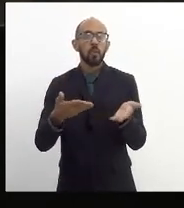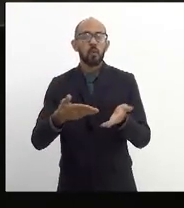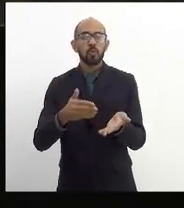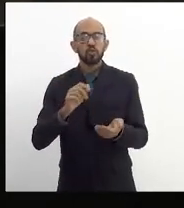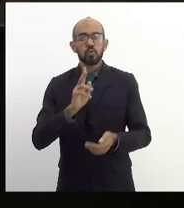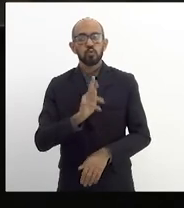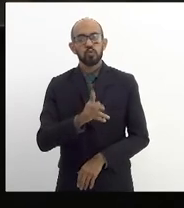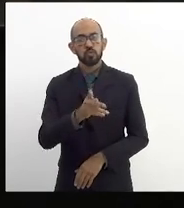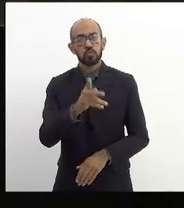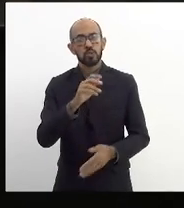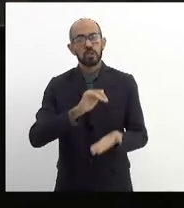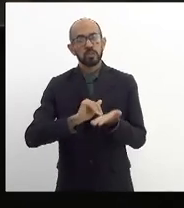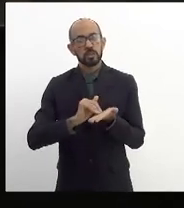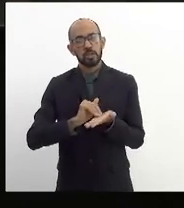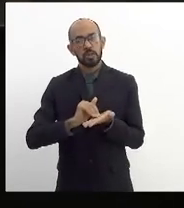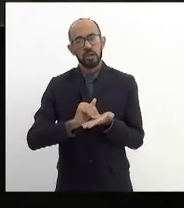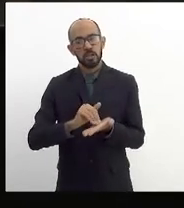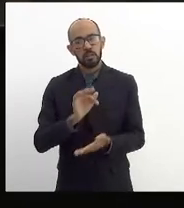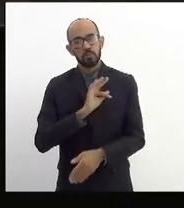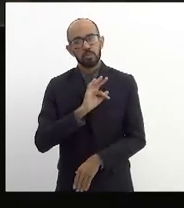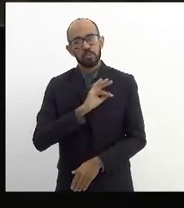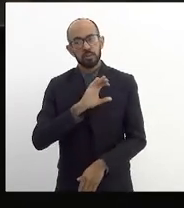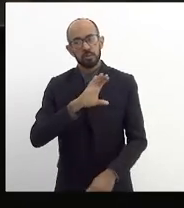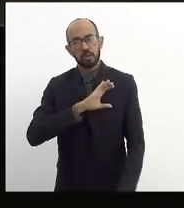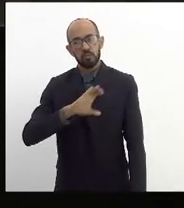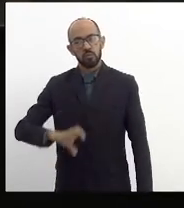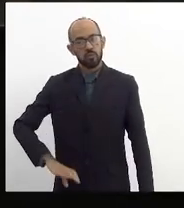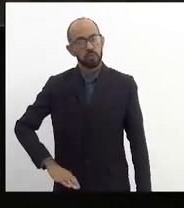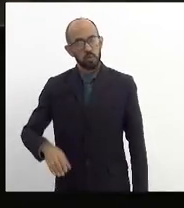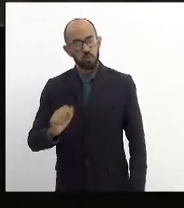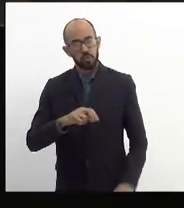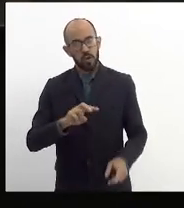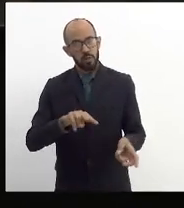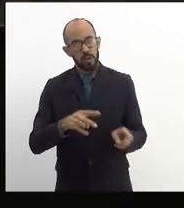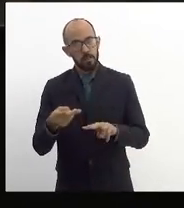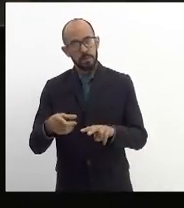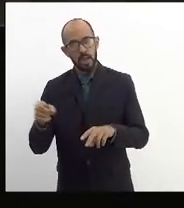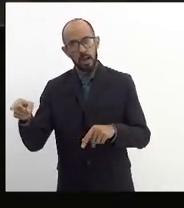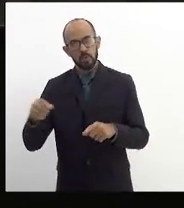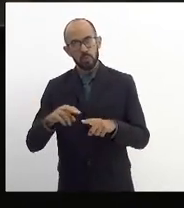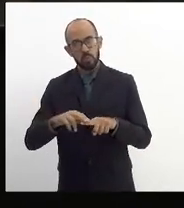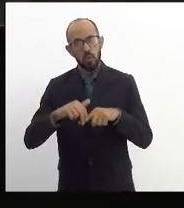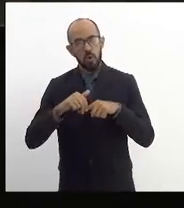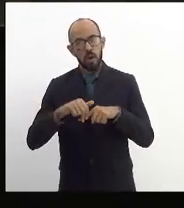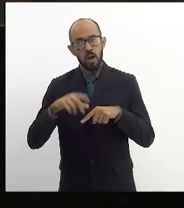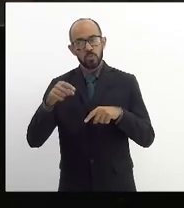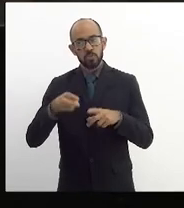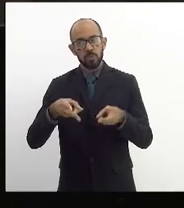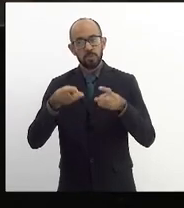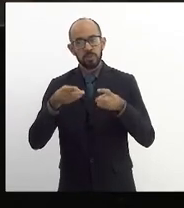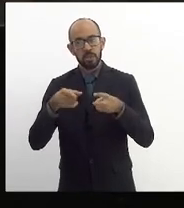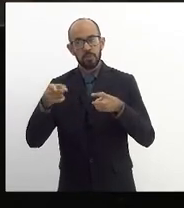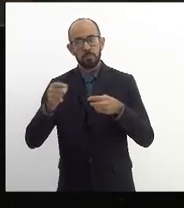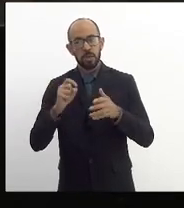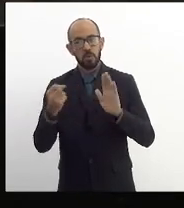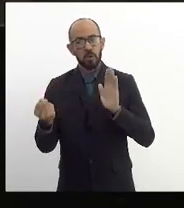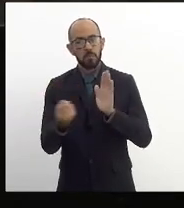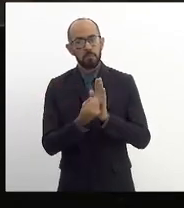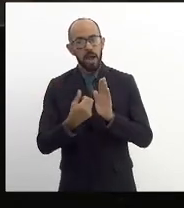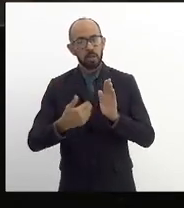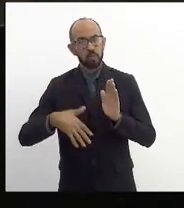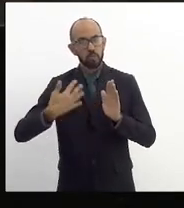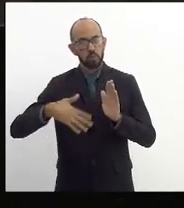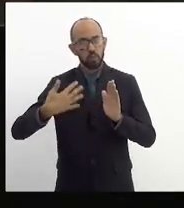Secretaria da Polícia Civil para onde foi encaminhado em razão disso verificar o impacto financeiro